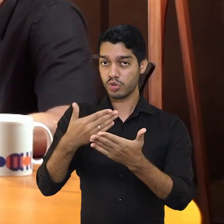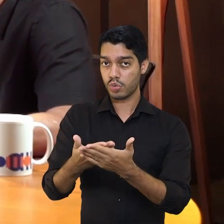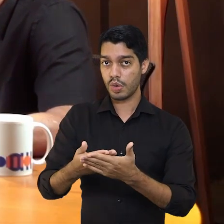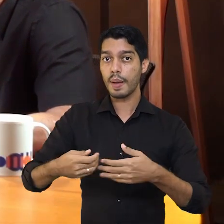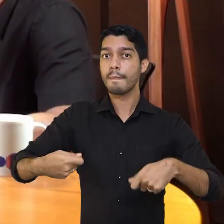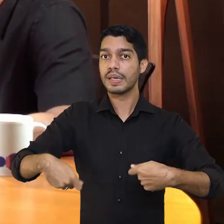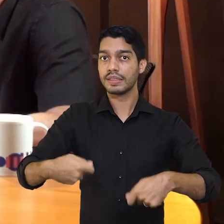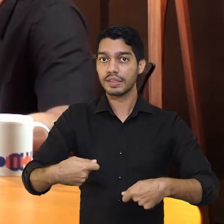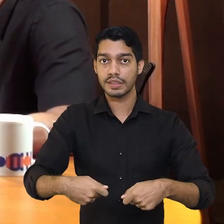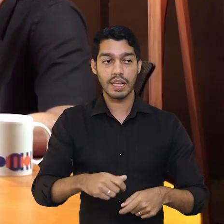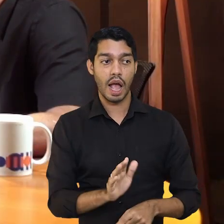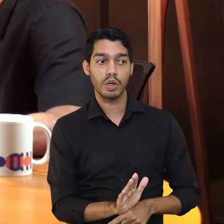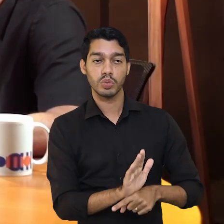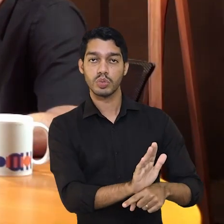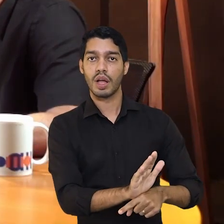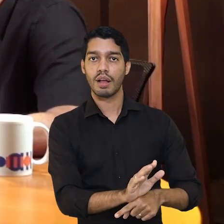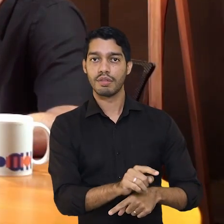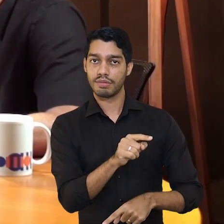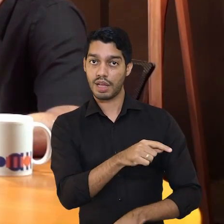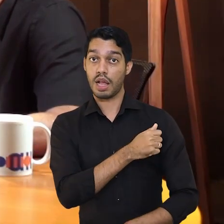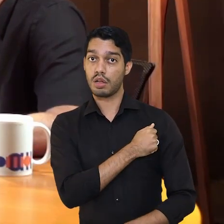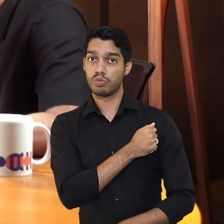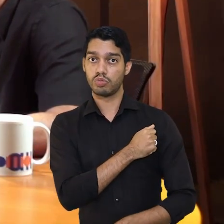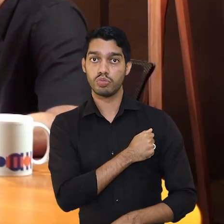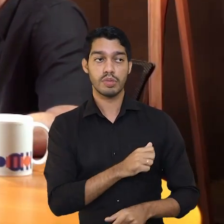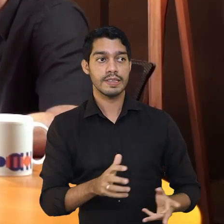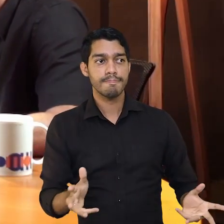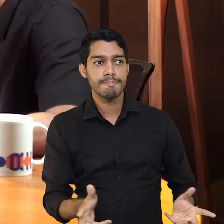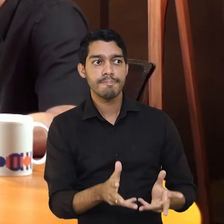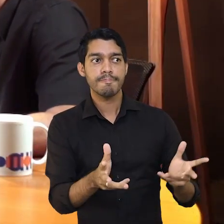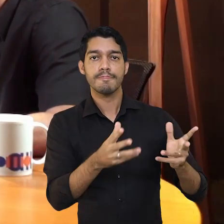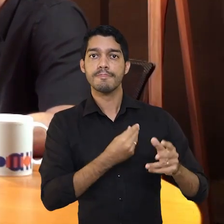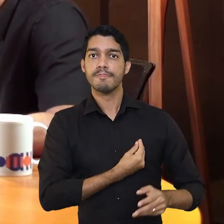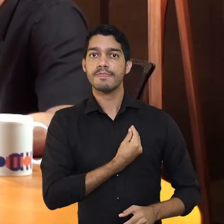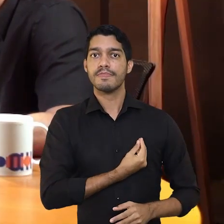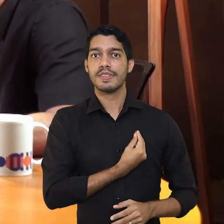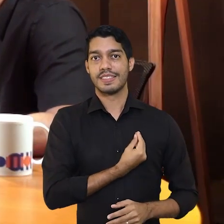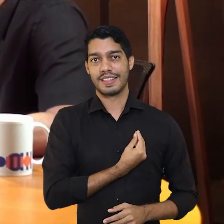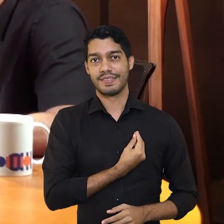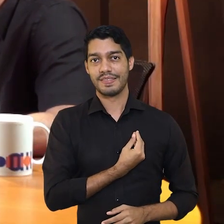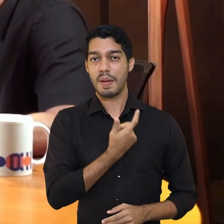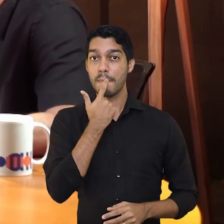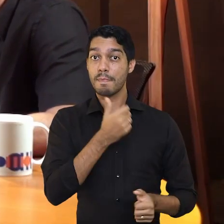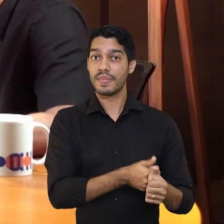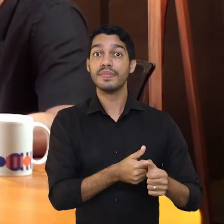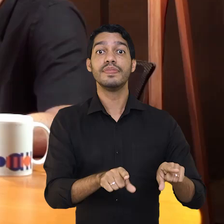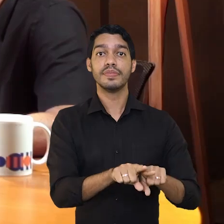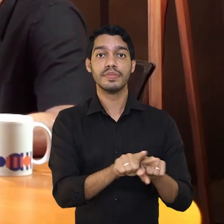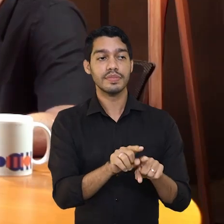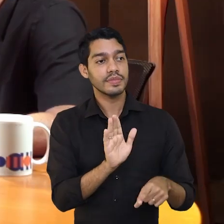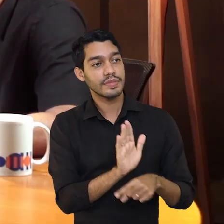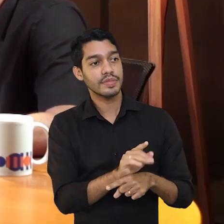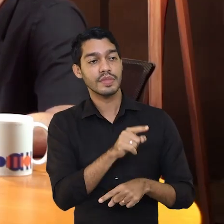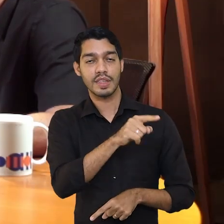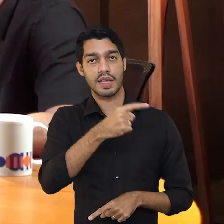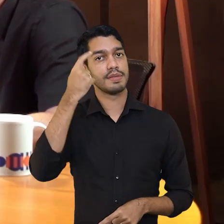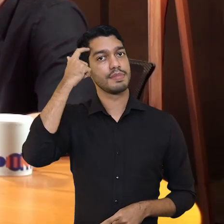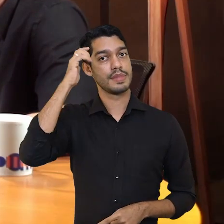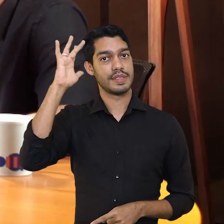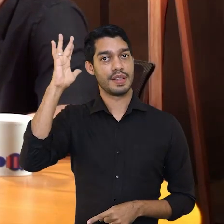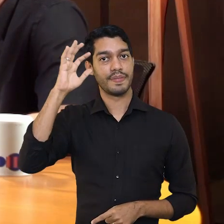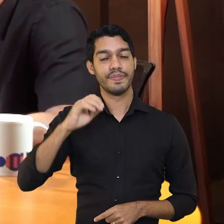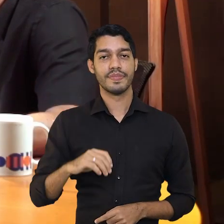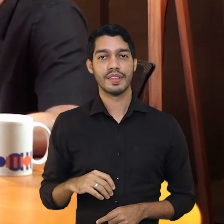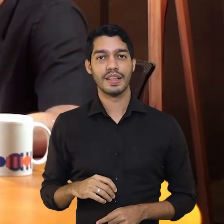que desperta o aluno para a vida ao redor dele, e mais do que isso, né, que ensina esse aluno a pensar. Se a gente for pensar